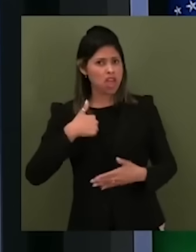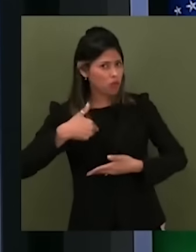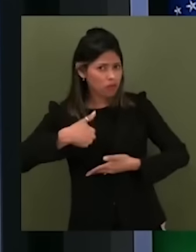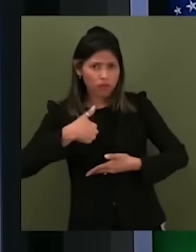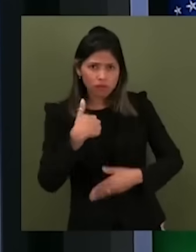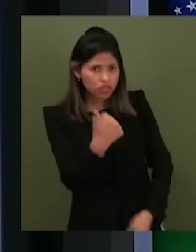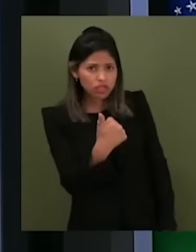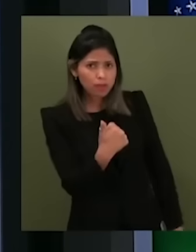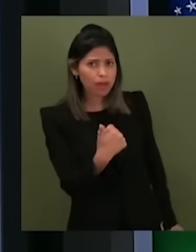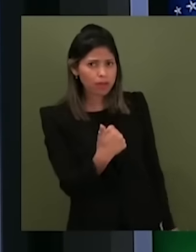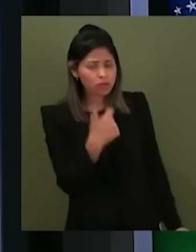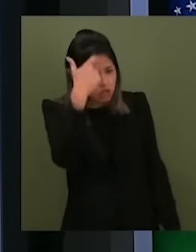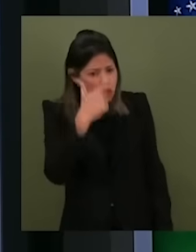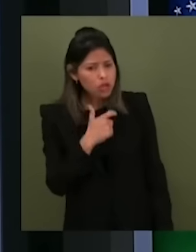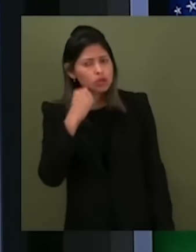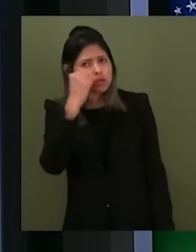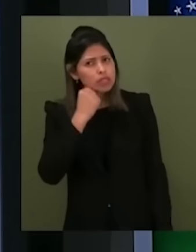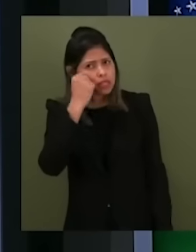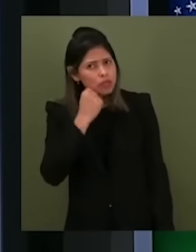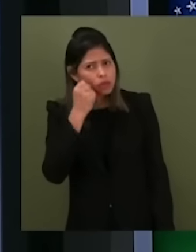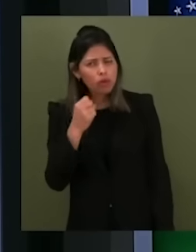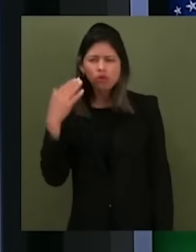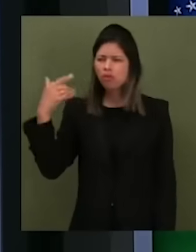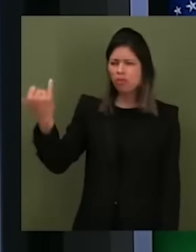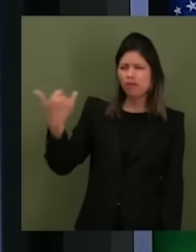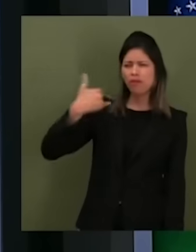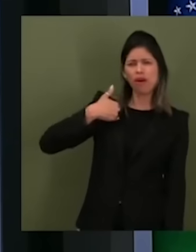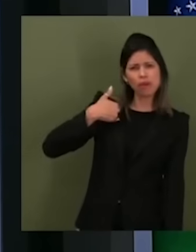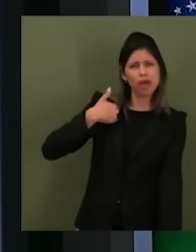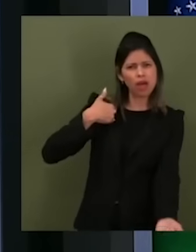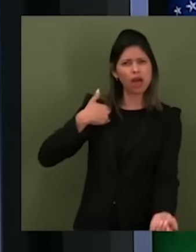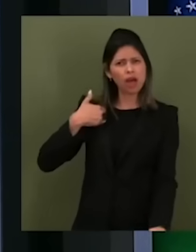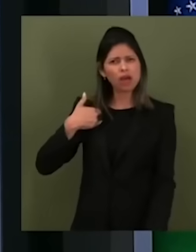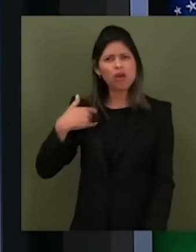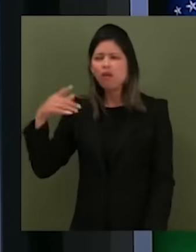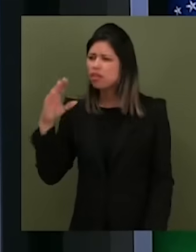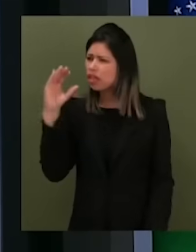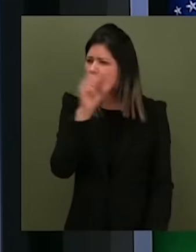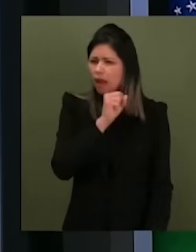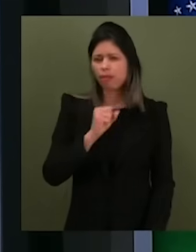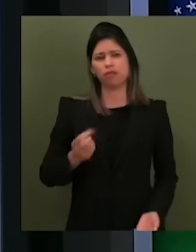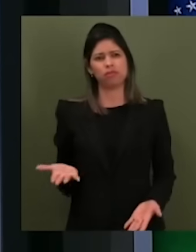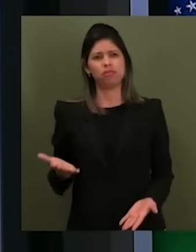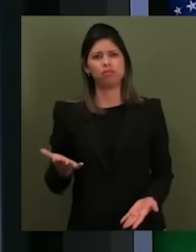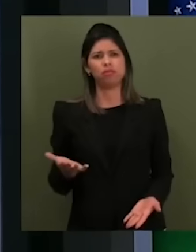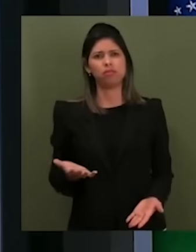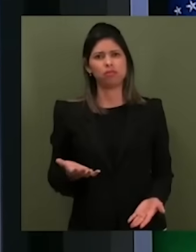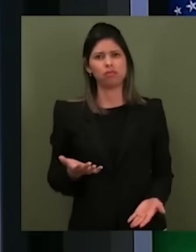senador. Quando eu soube, já estava acabando. Disse que foi mais rápido que imediatamente.